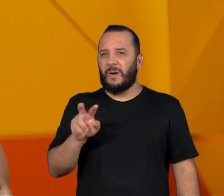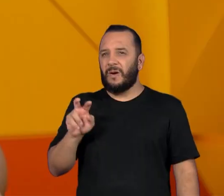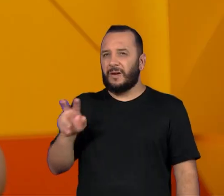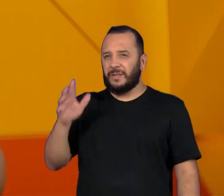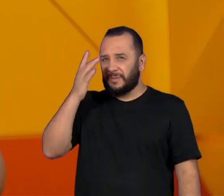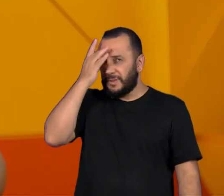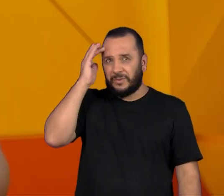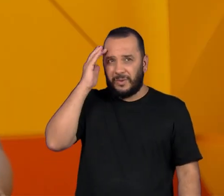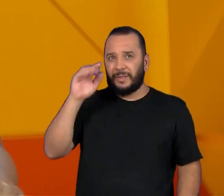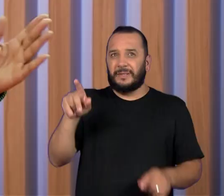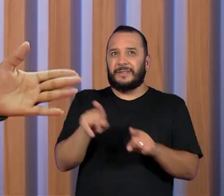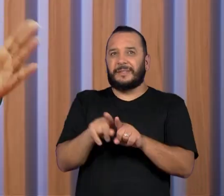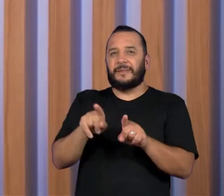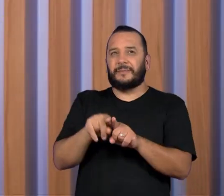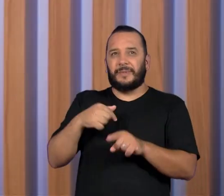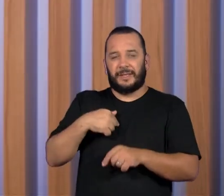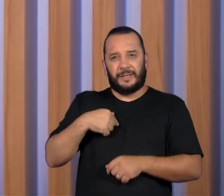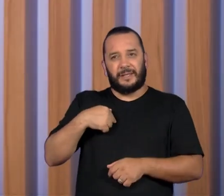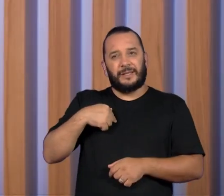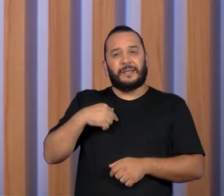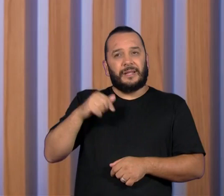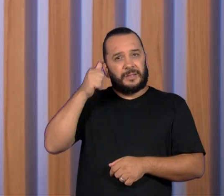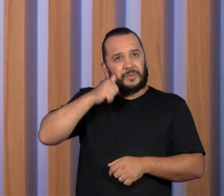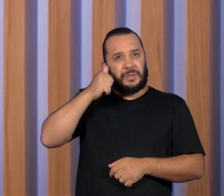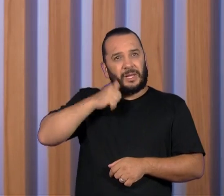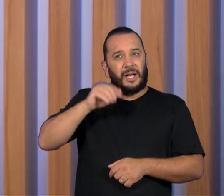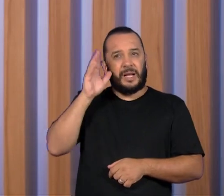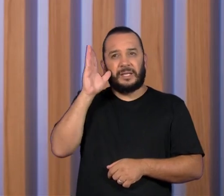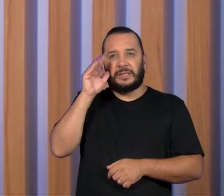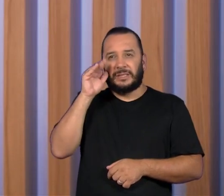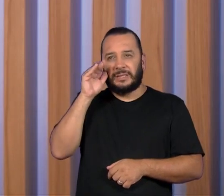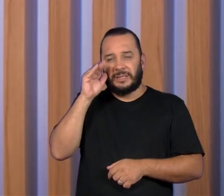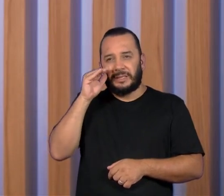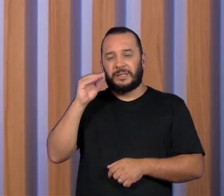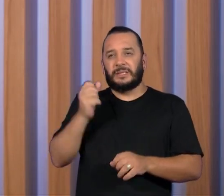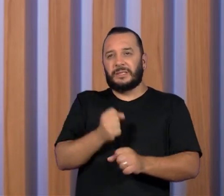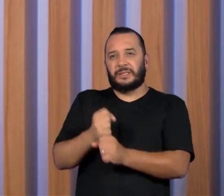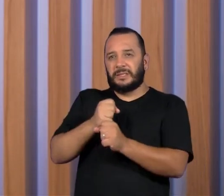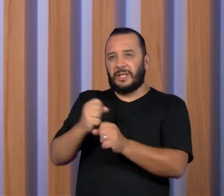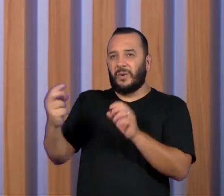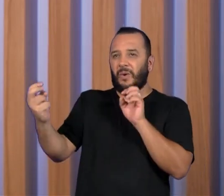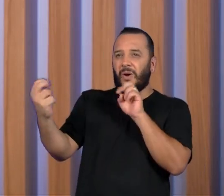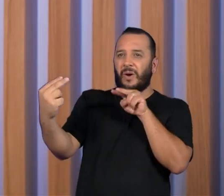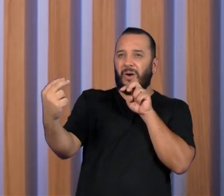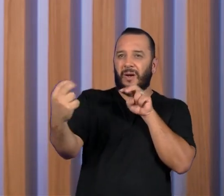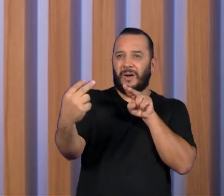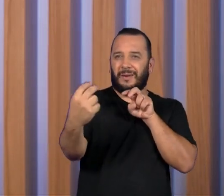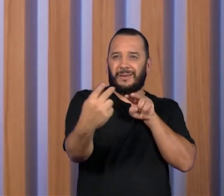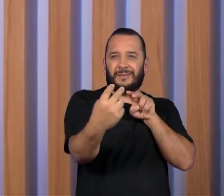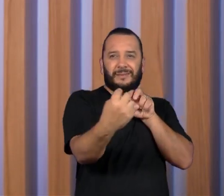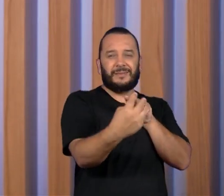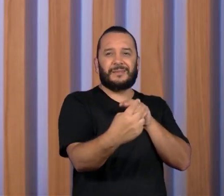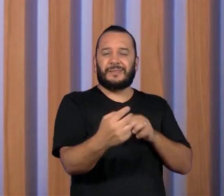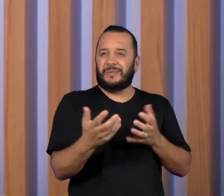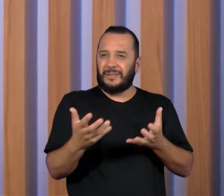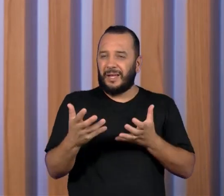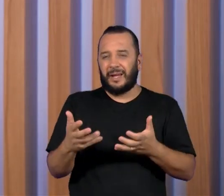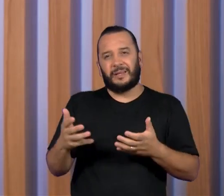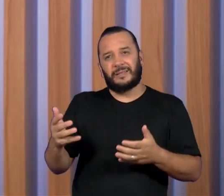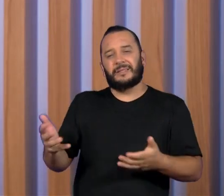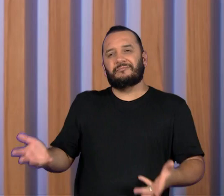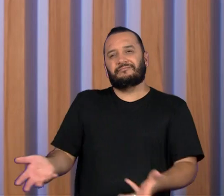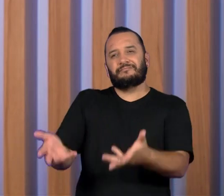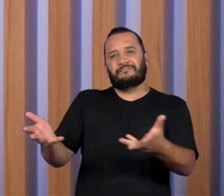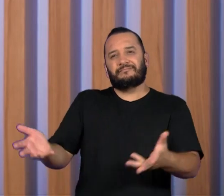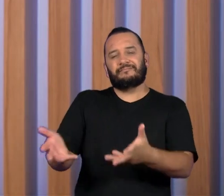olhar das trabalhadoras domésticas, das diaristas, eu olho muito para esse olhar. A minha função, para além disso, é trazer dignidade para as